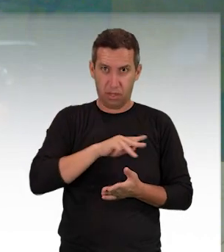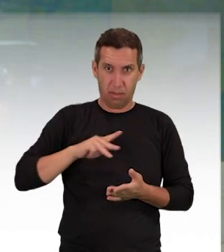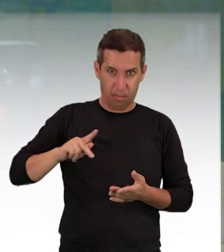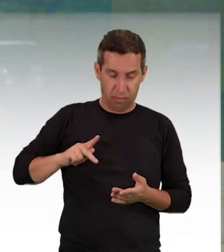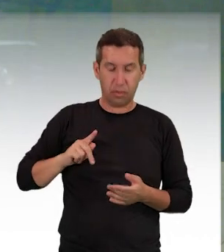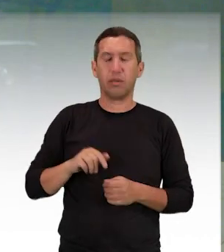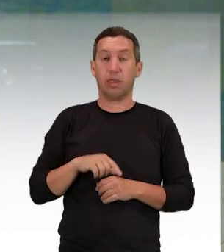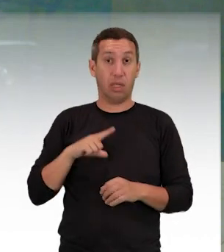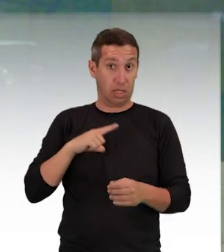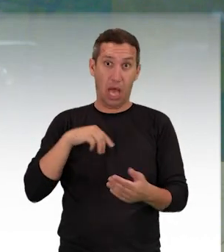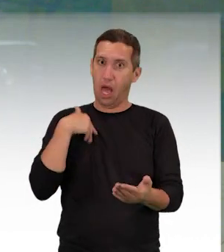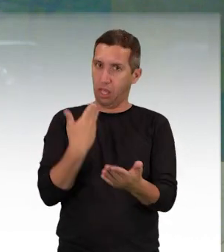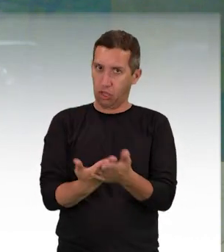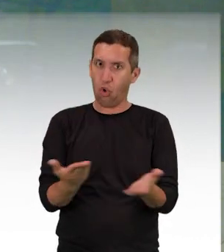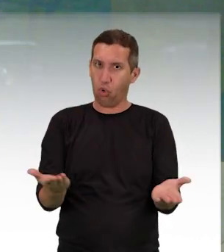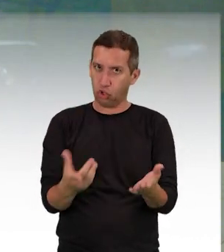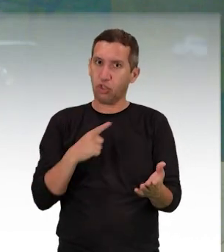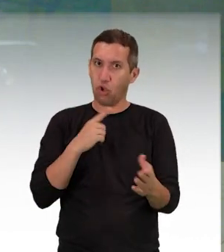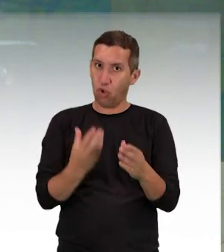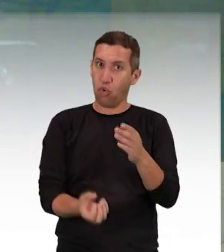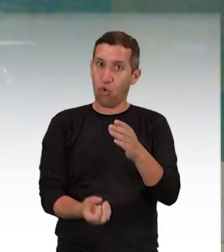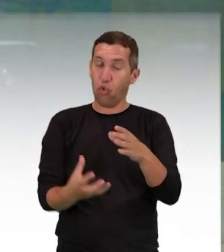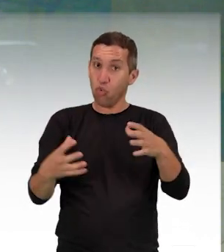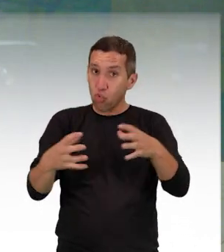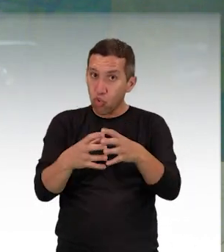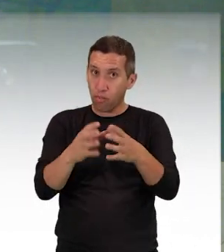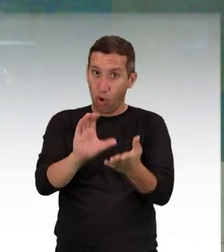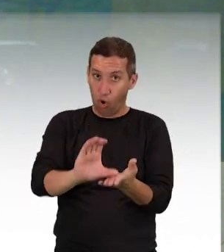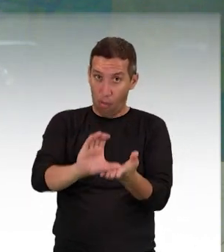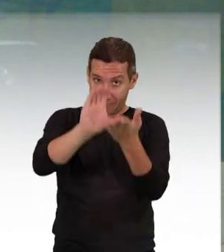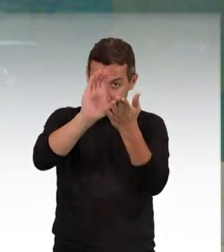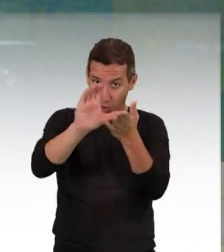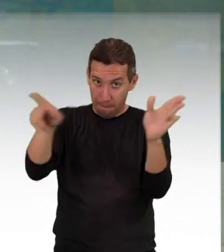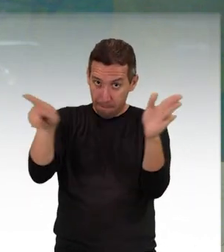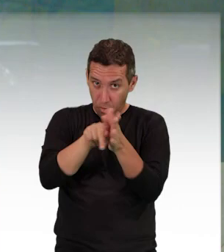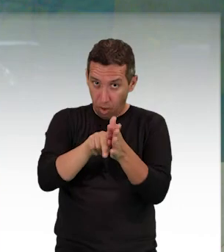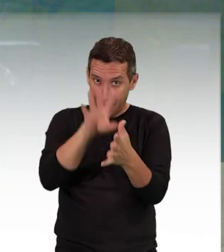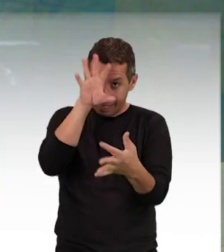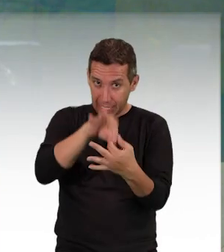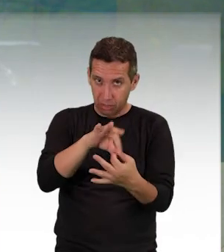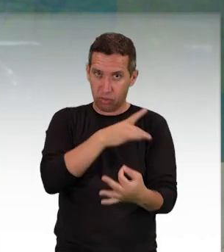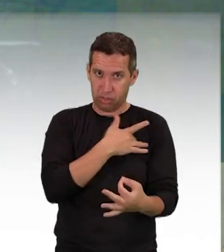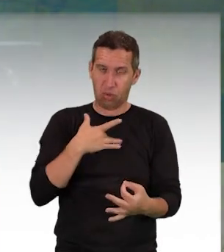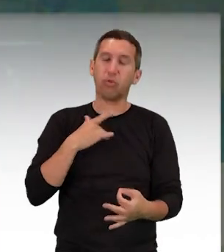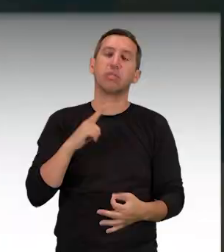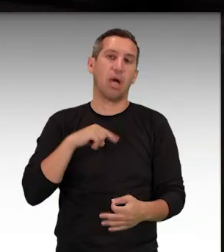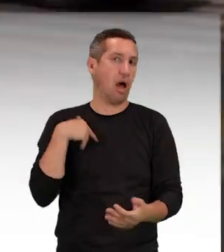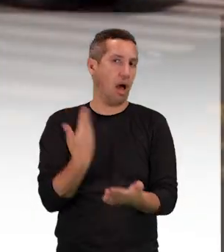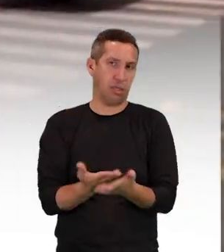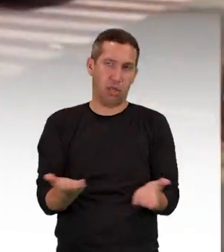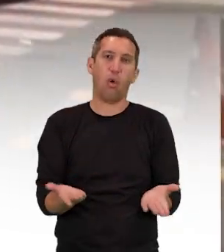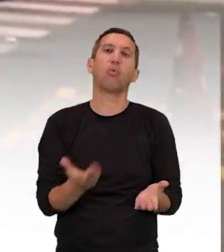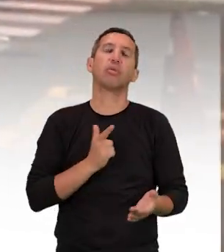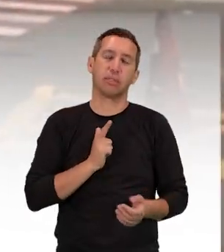do Ministério Público, que tinha ali e tem até hoje, uma comissão de saúde.